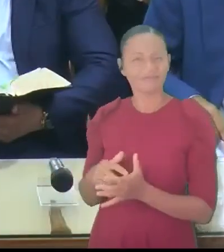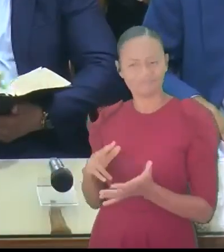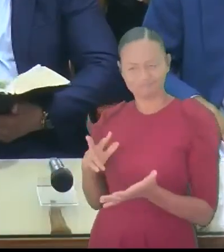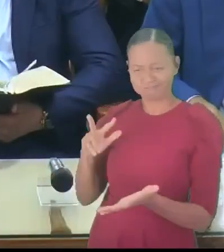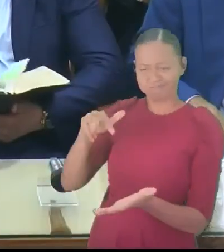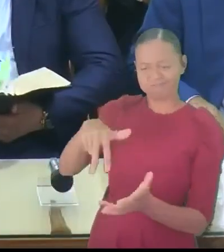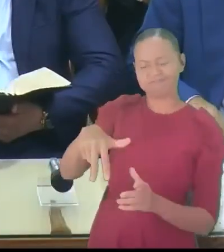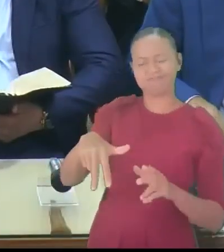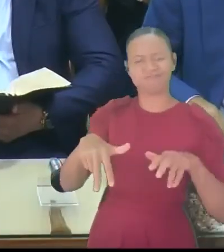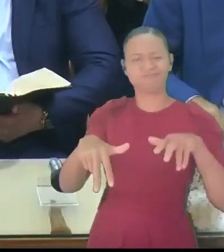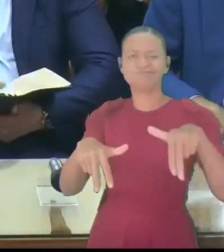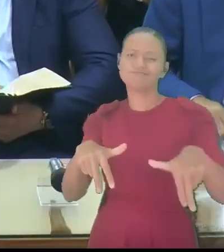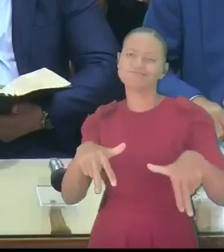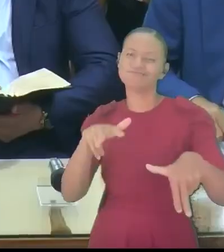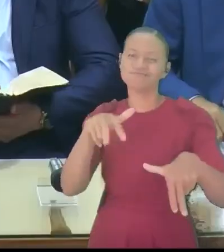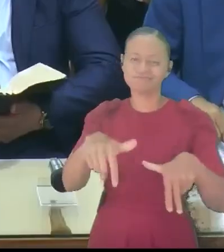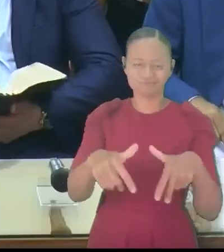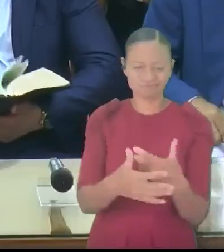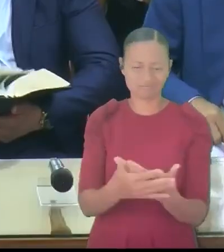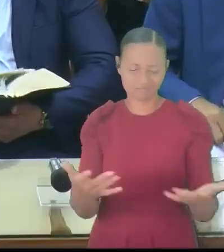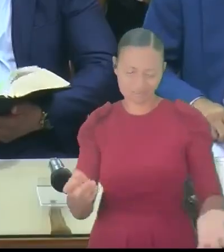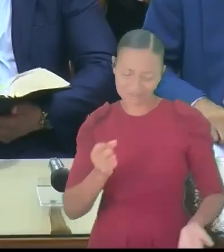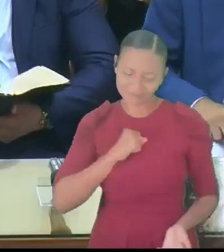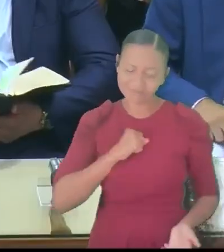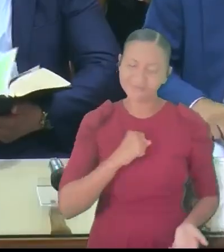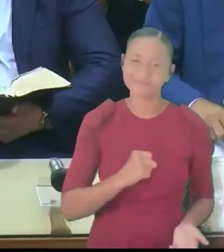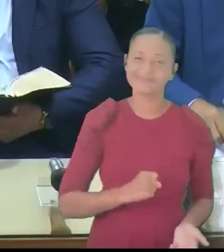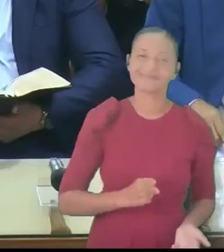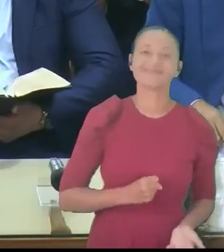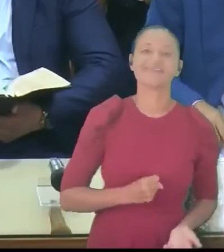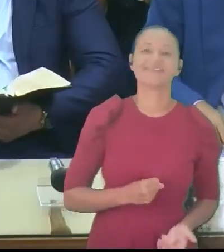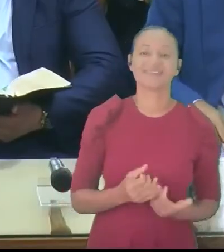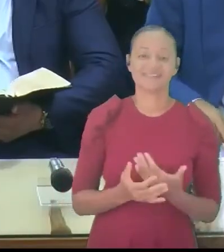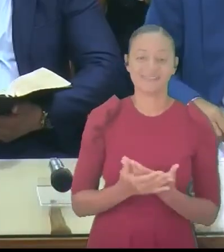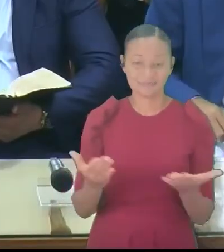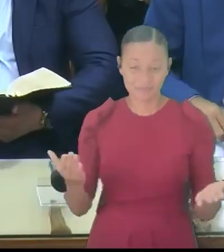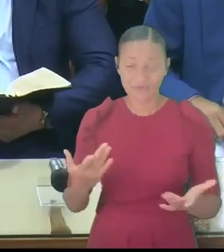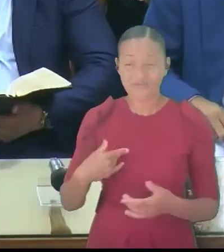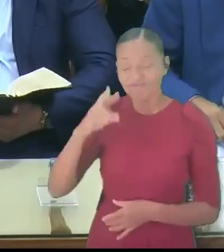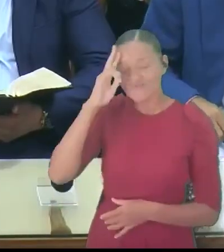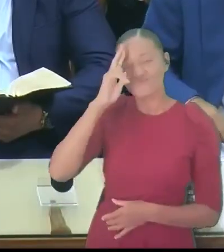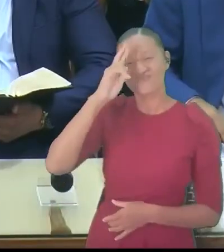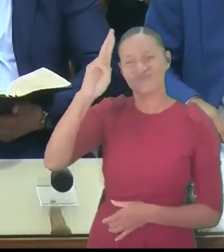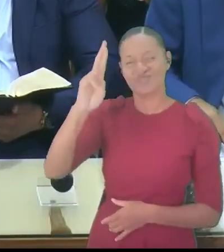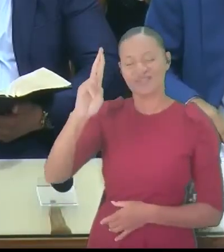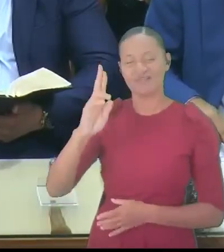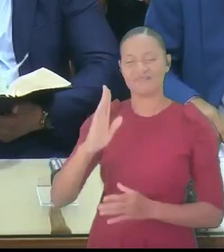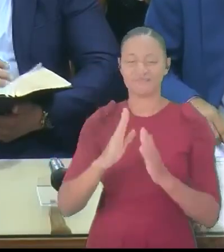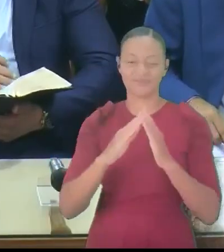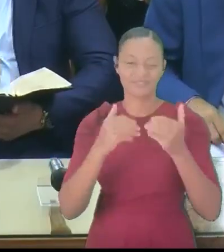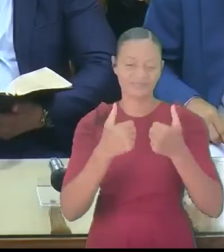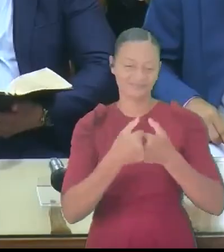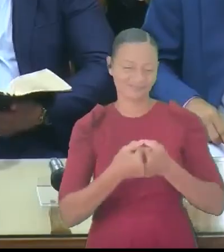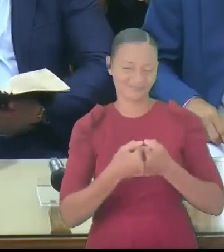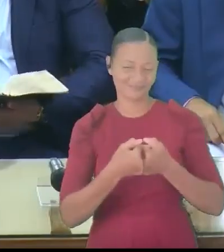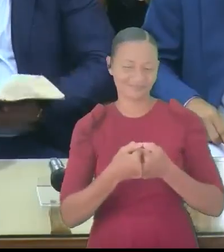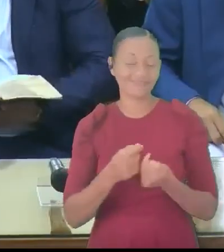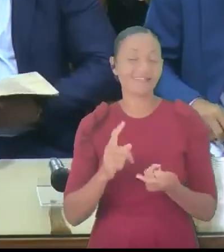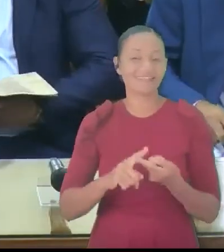levantaram-se, sobrevieram os sacerdotes e o capitão do templo e os saduceus.